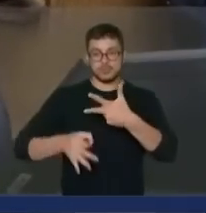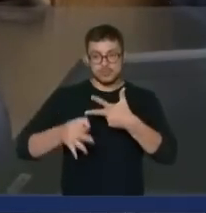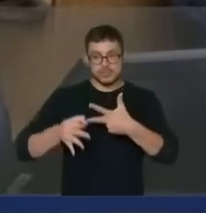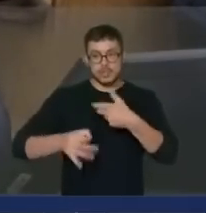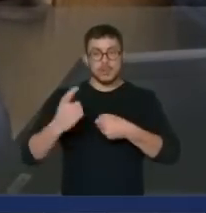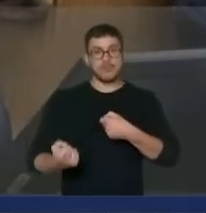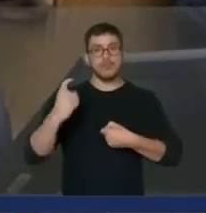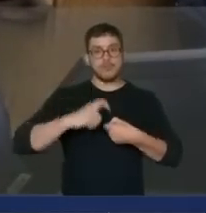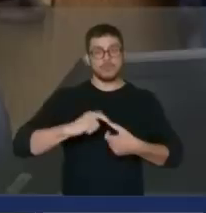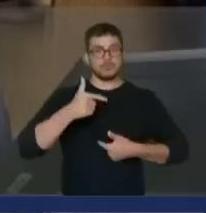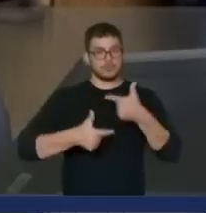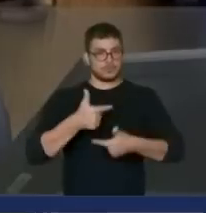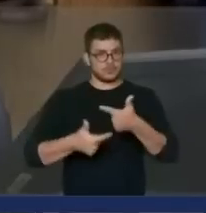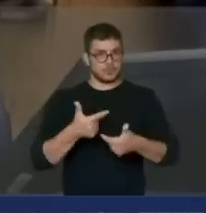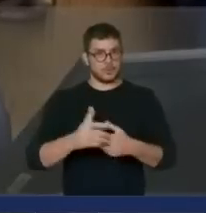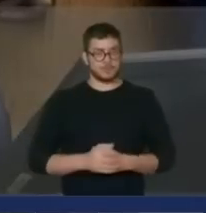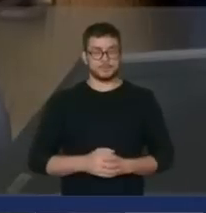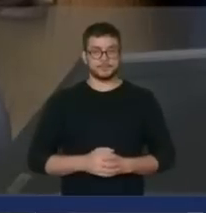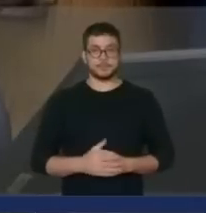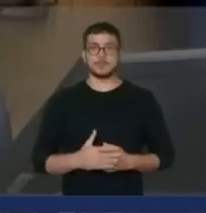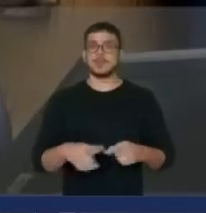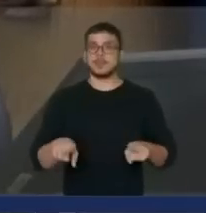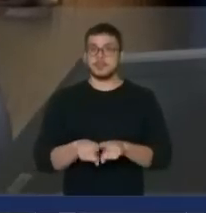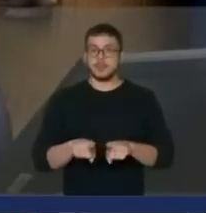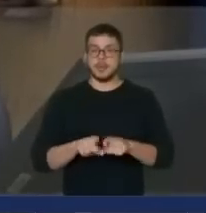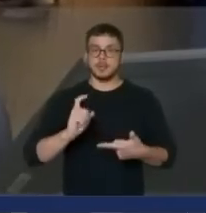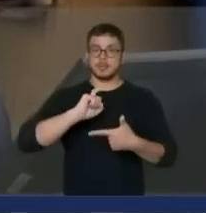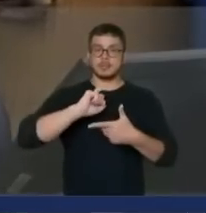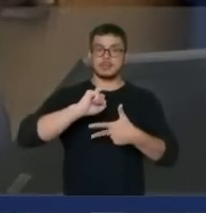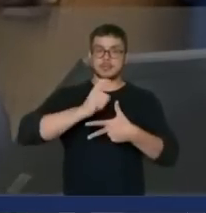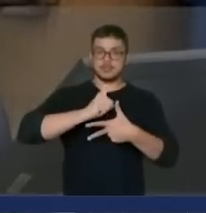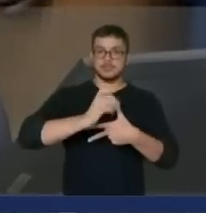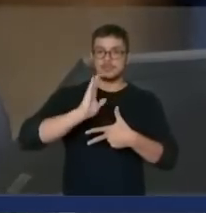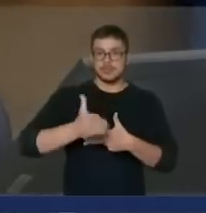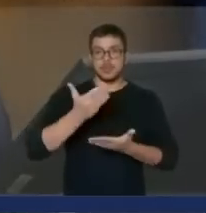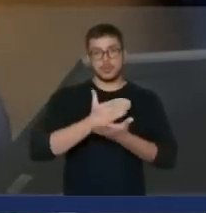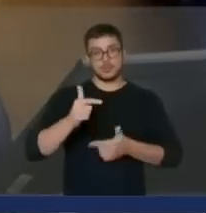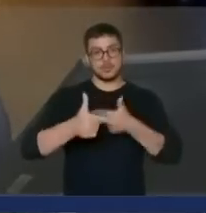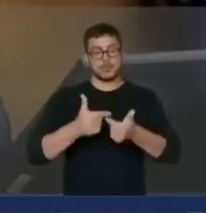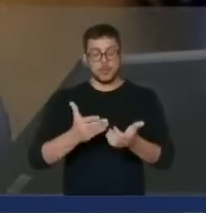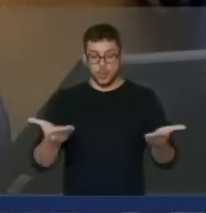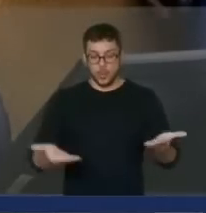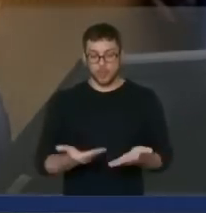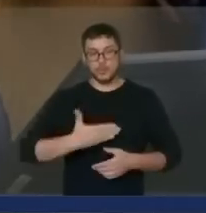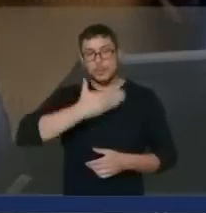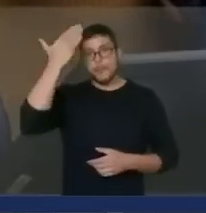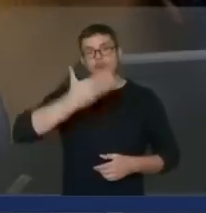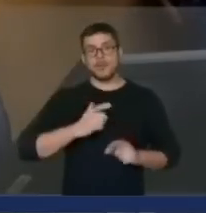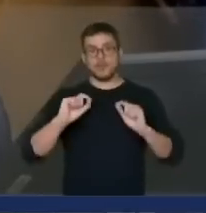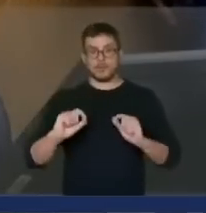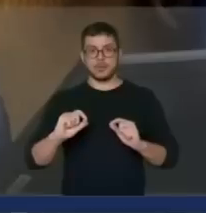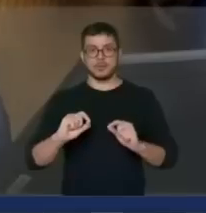o executivo já em funcionamento, o dia de hoje é prova do funcionamento pleno da nossa